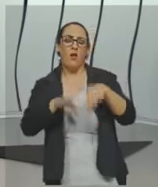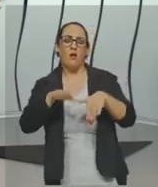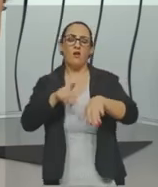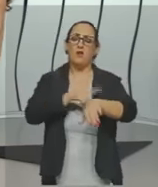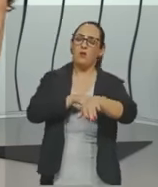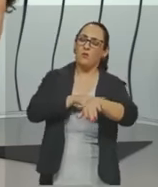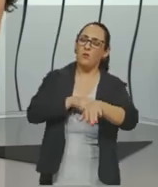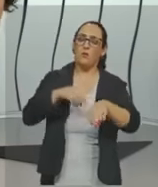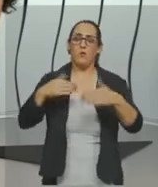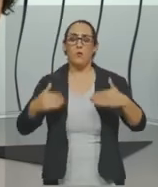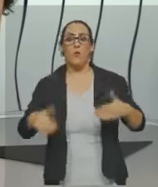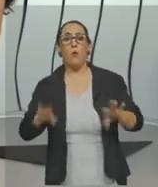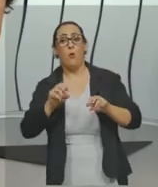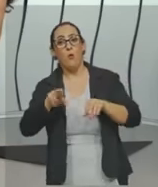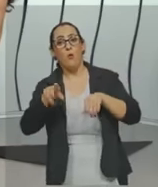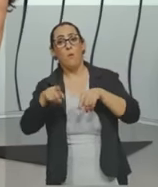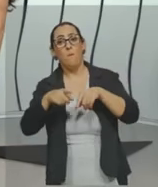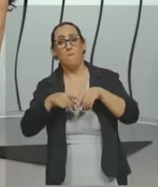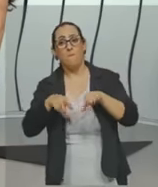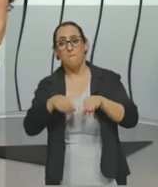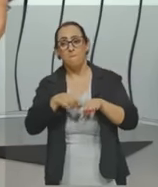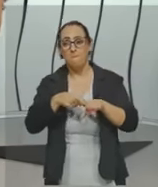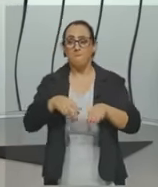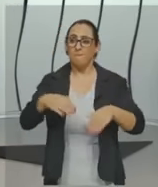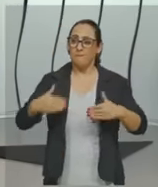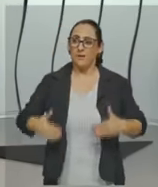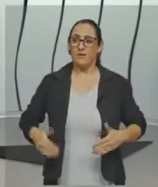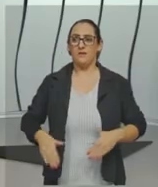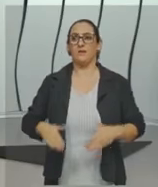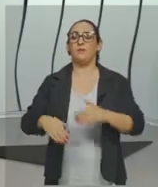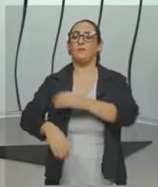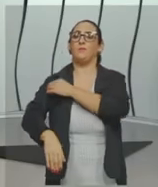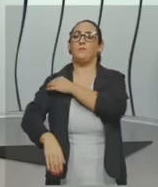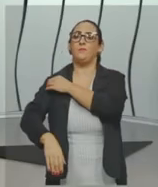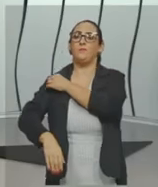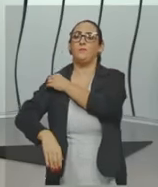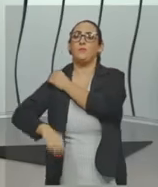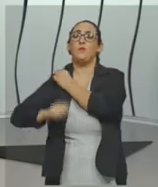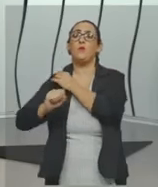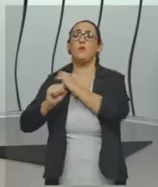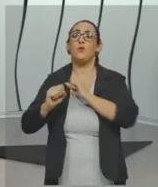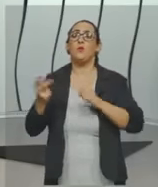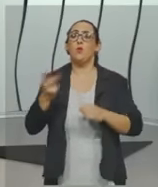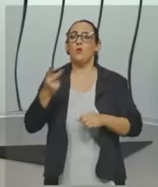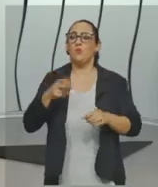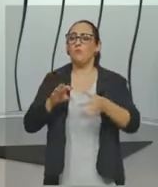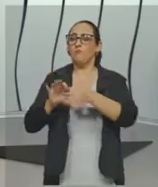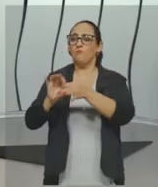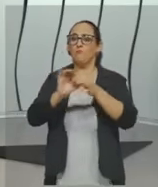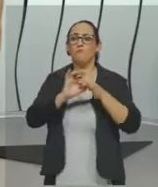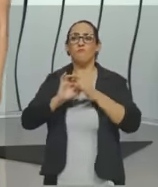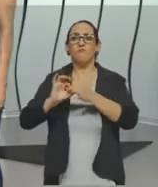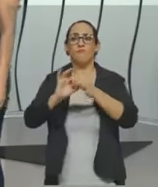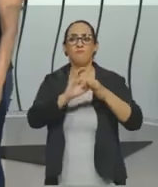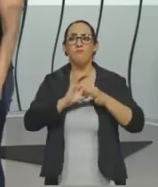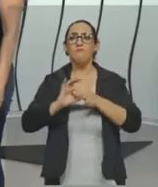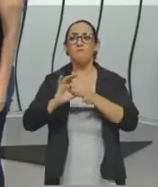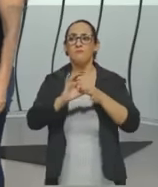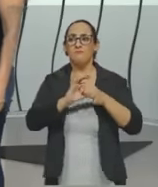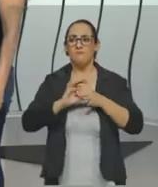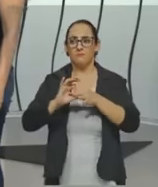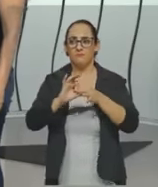tá? Então, o sistema nervoso somático vai se comunicar com o central aí por esses nervos e